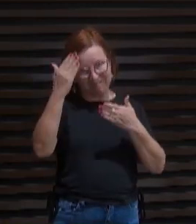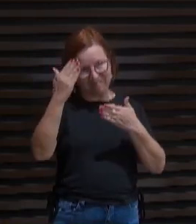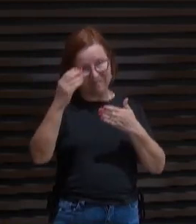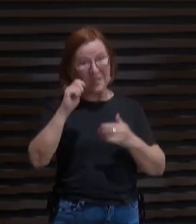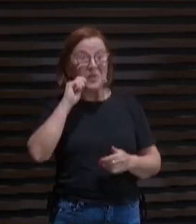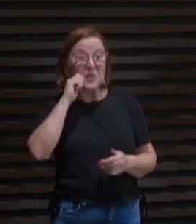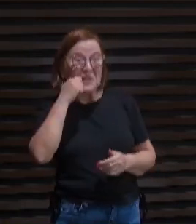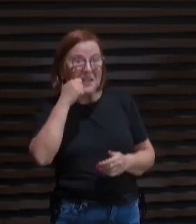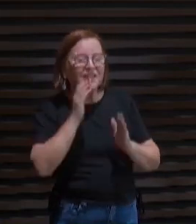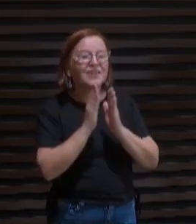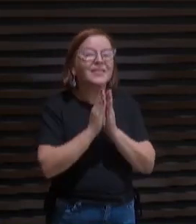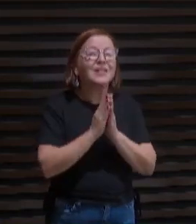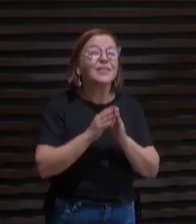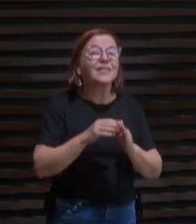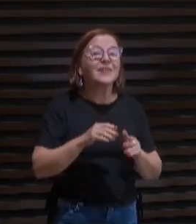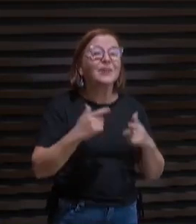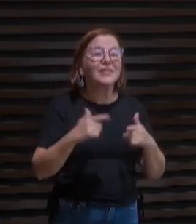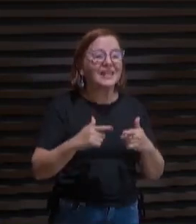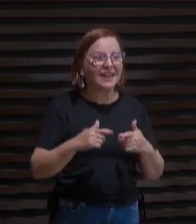na ação de graça.